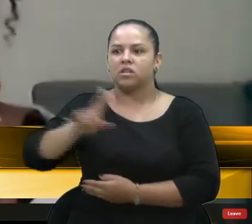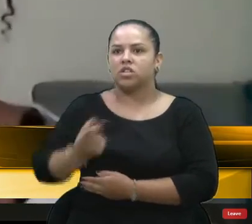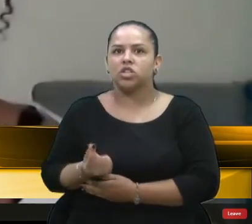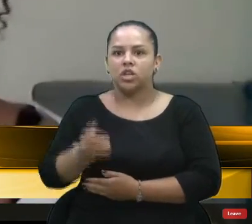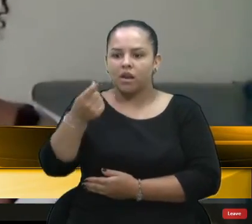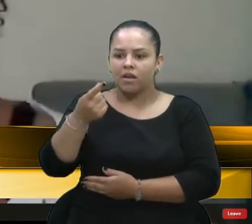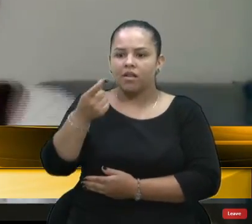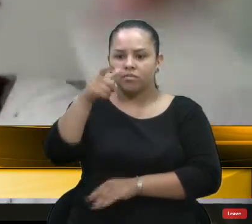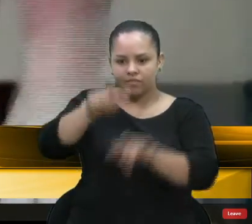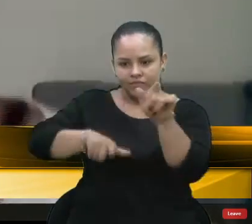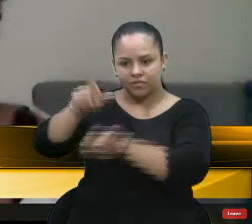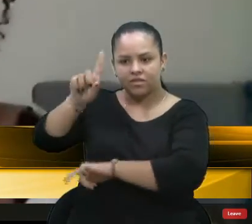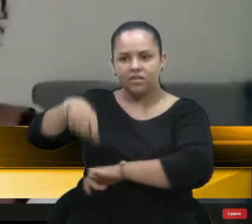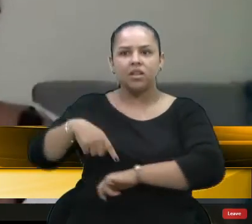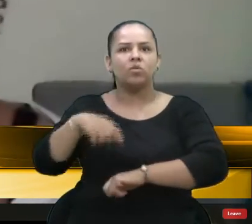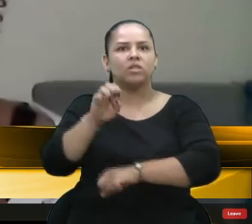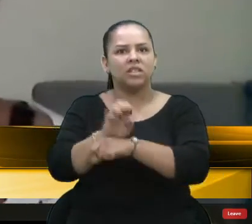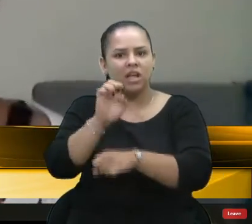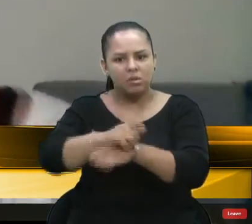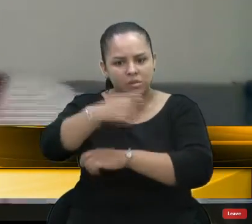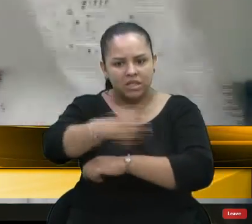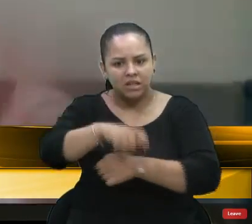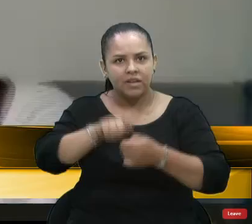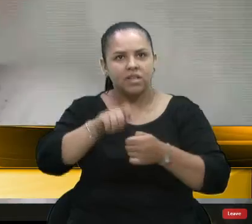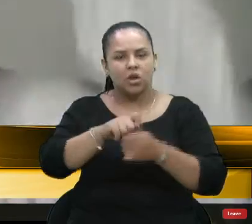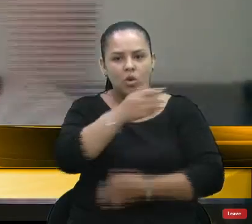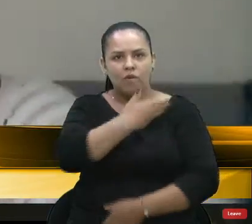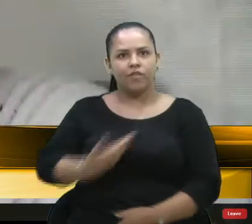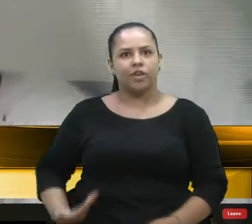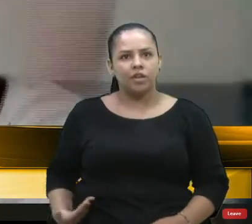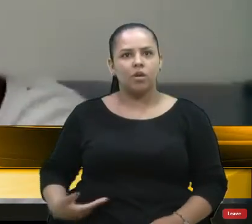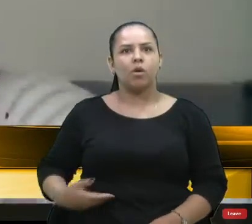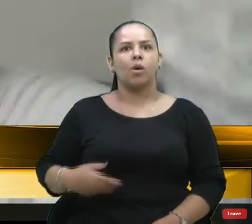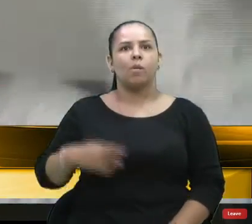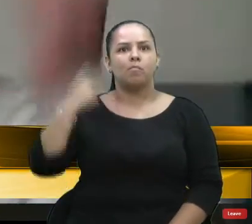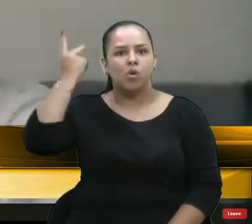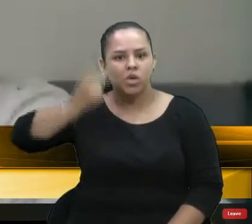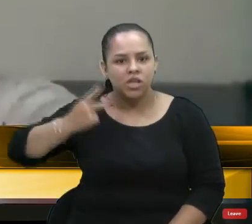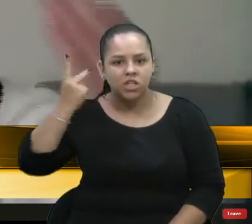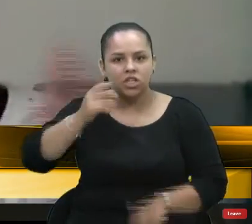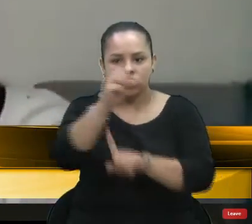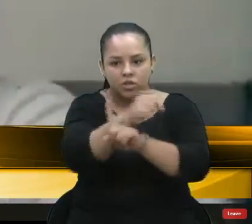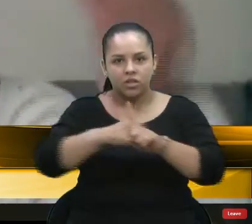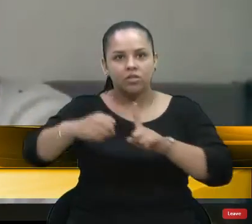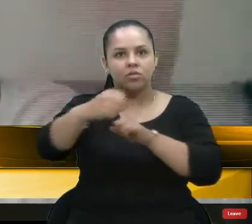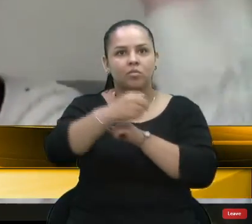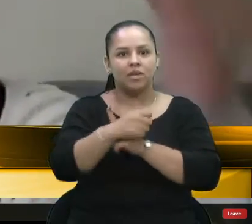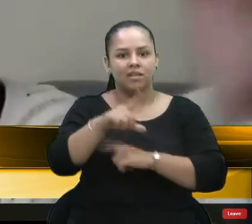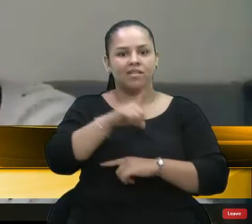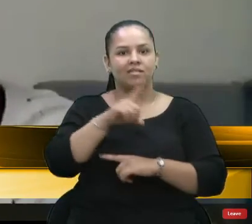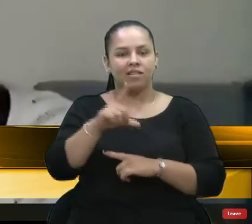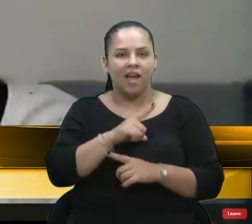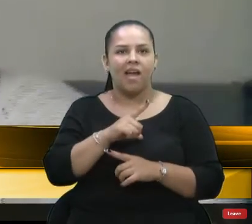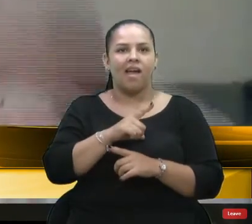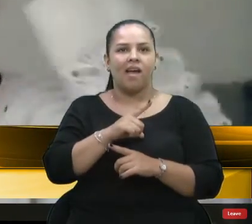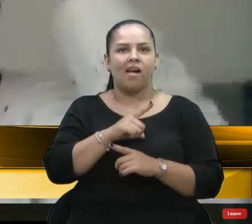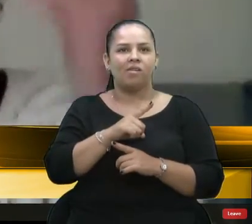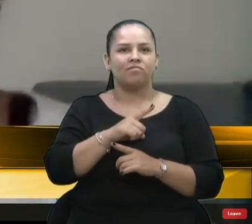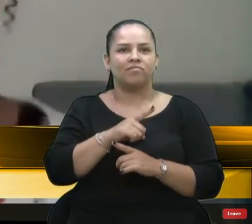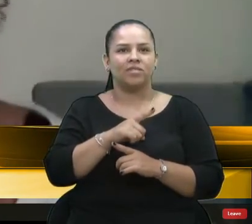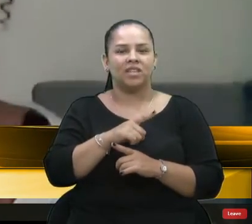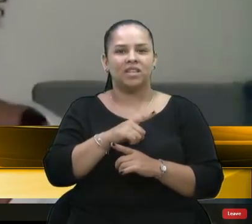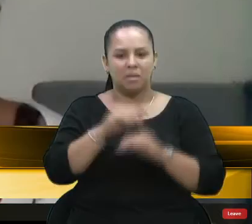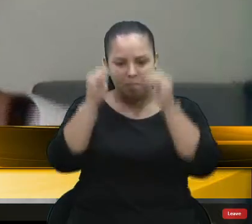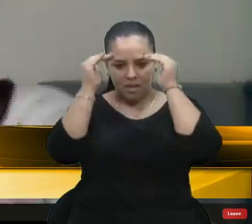esse o papel do Estado, é esse o papel do governo, garantir política pública social para garantir dignidade para as pessoas. E